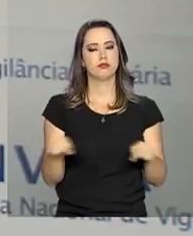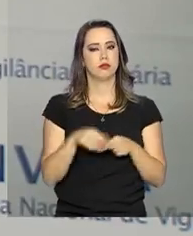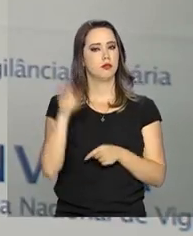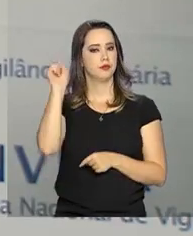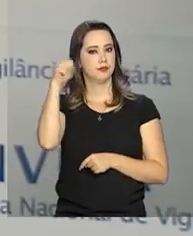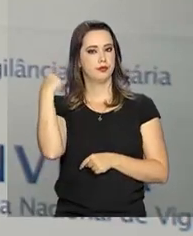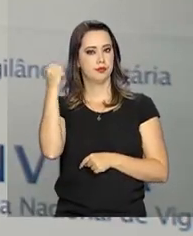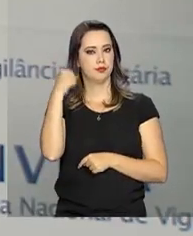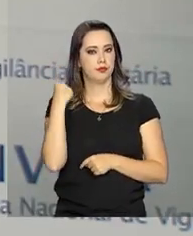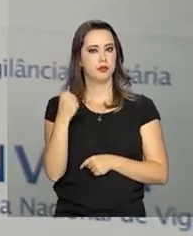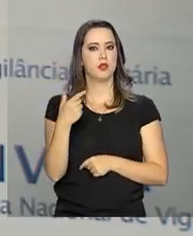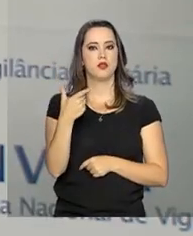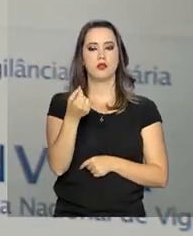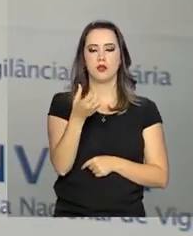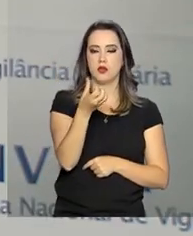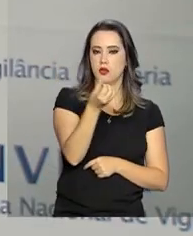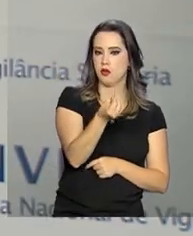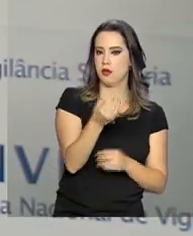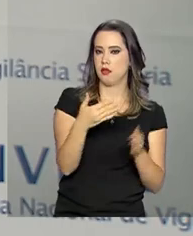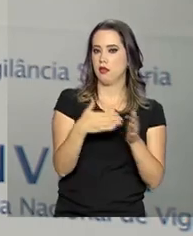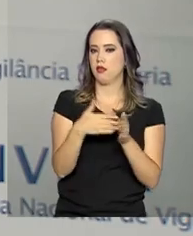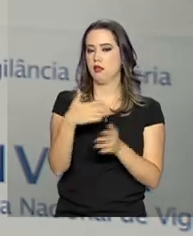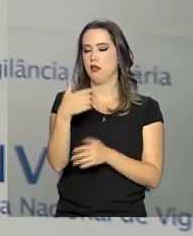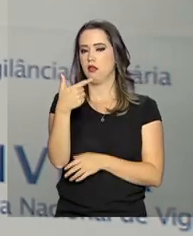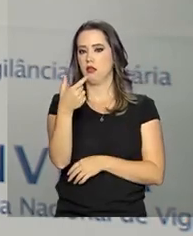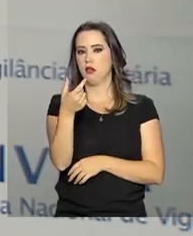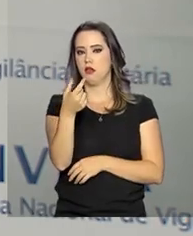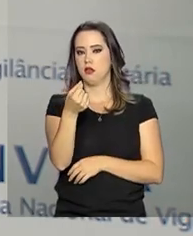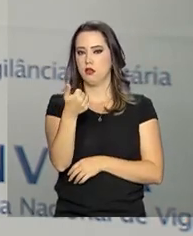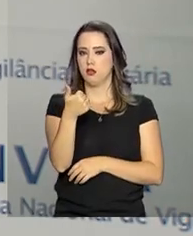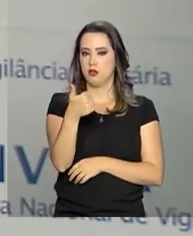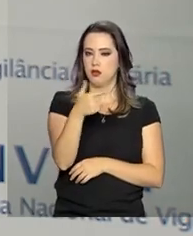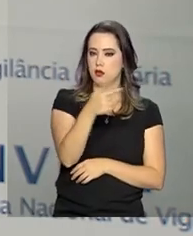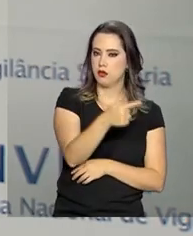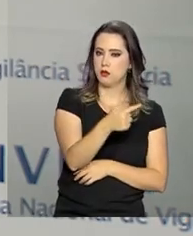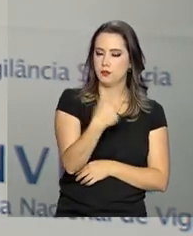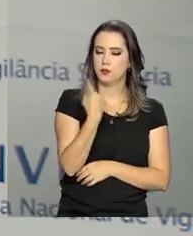como em 2017, nós então achamos por bem